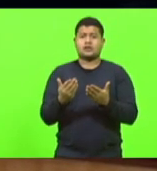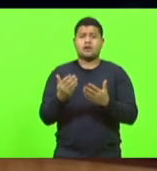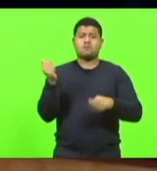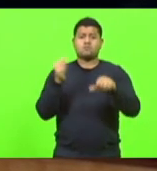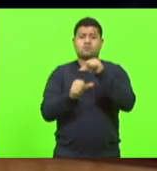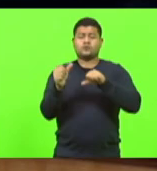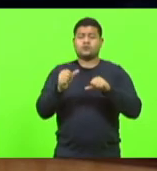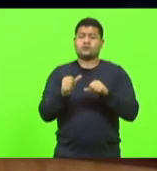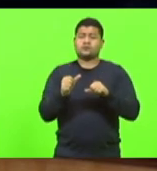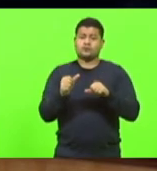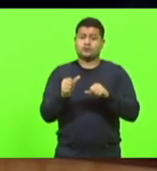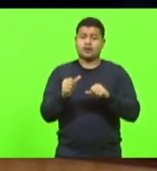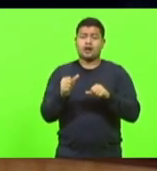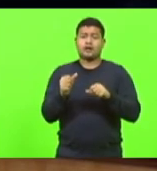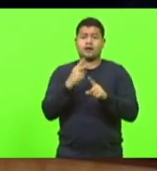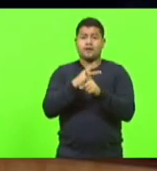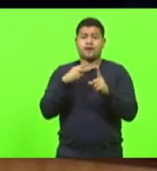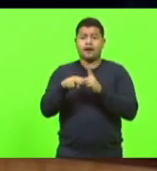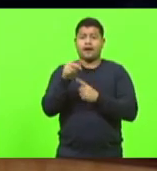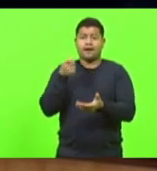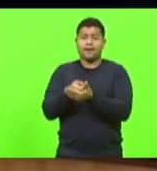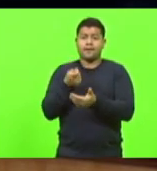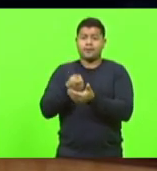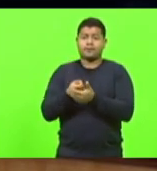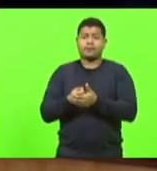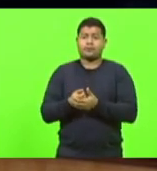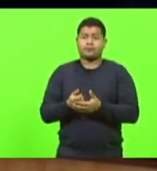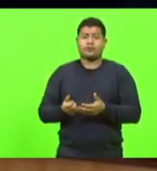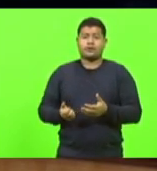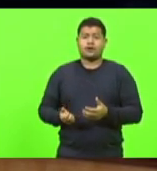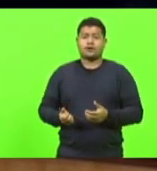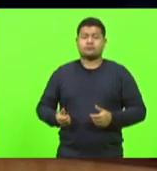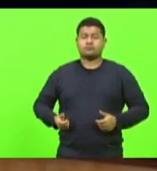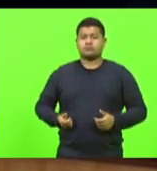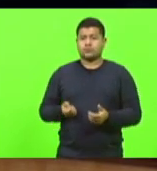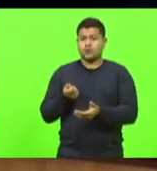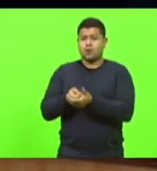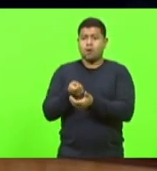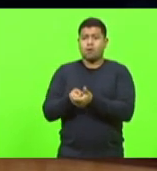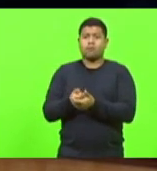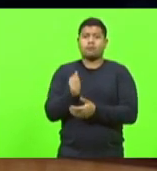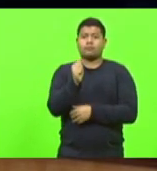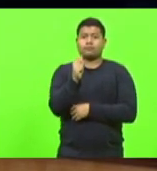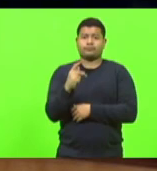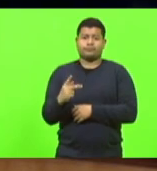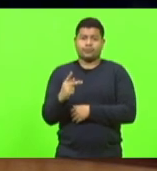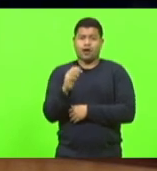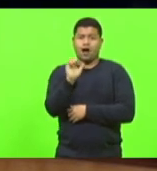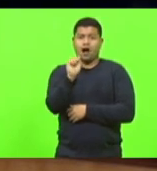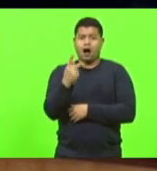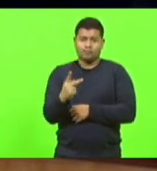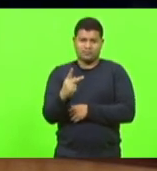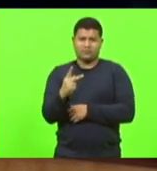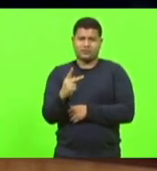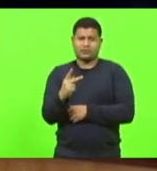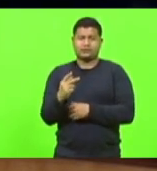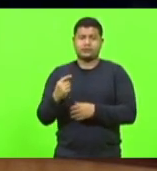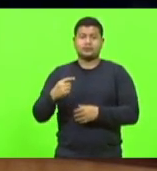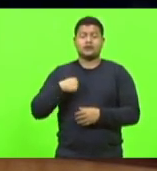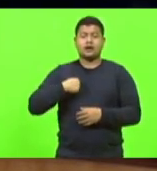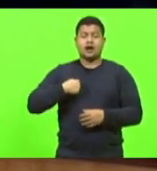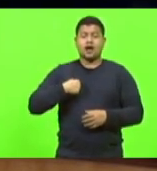do ponto de vista da cobrança dos aposentados eu vou fazer esse debate com maior profundidade